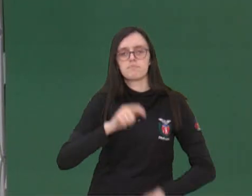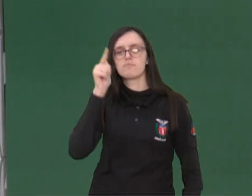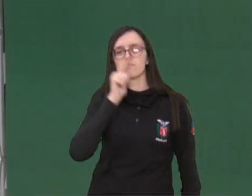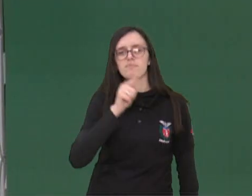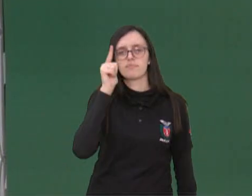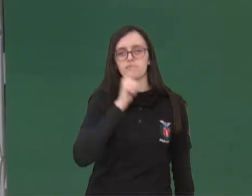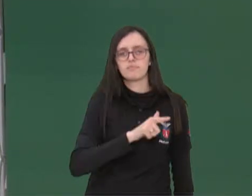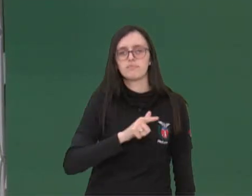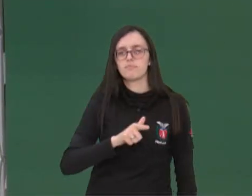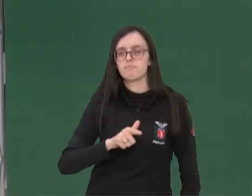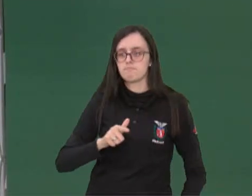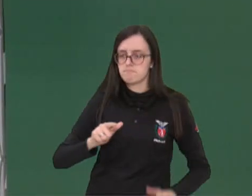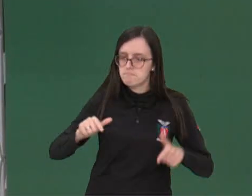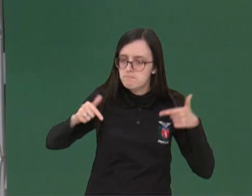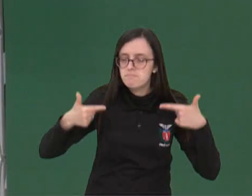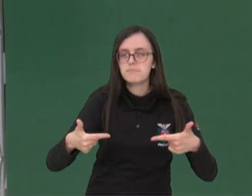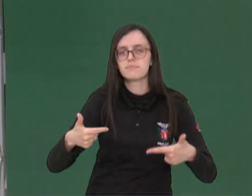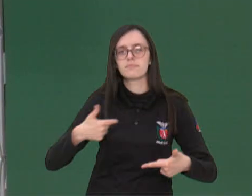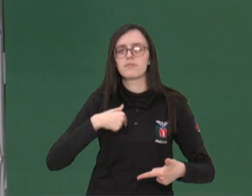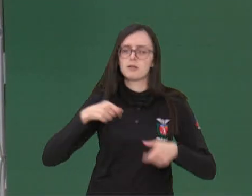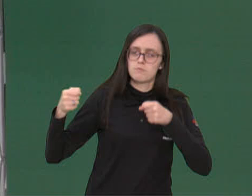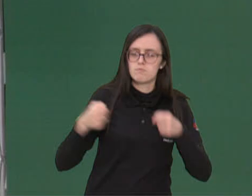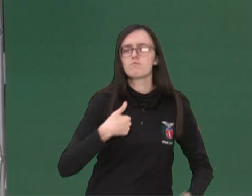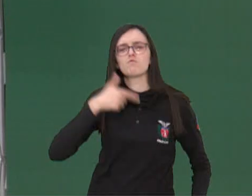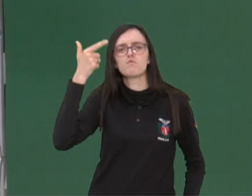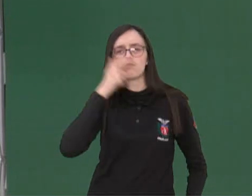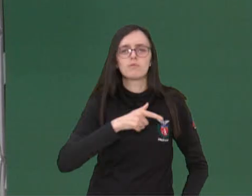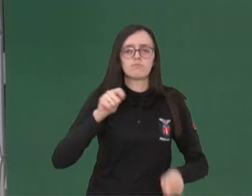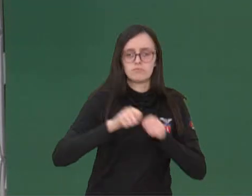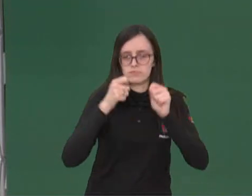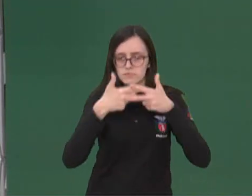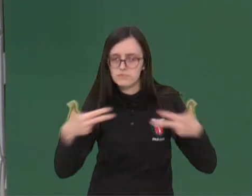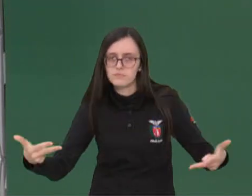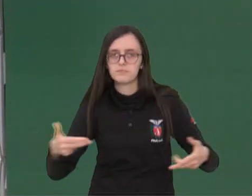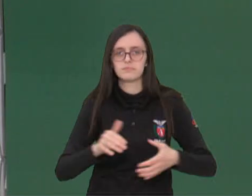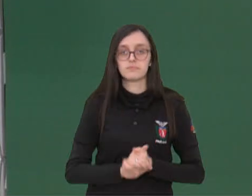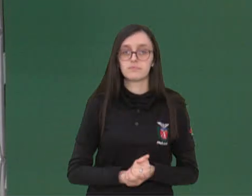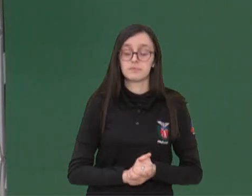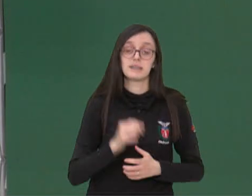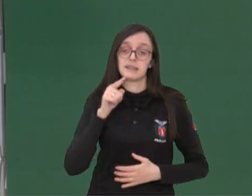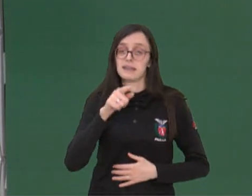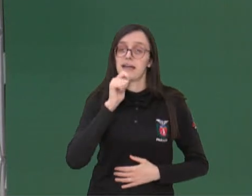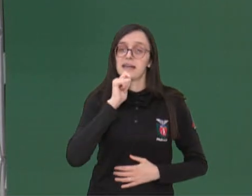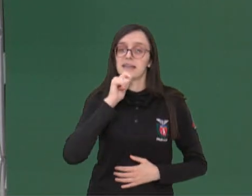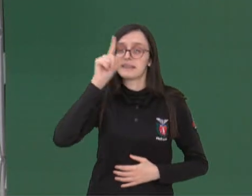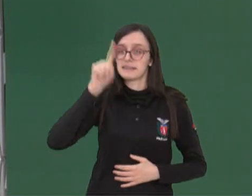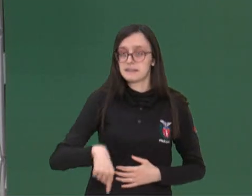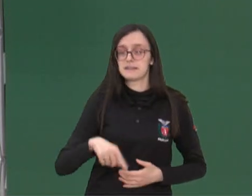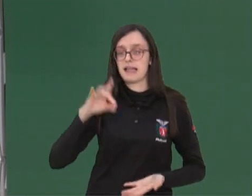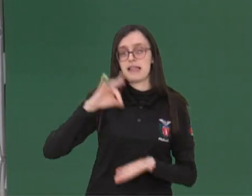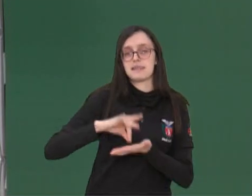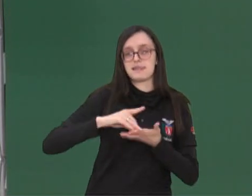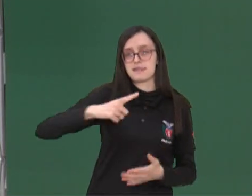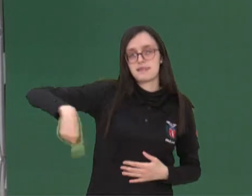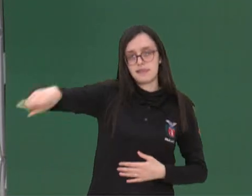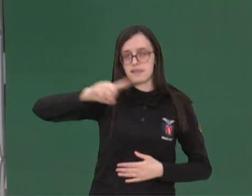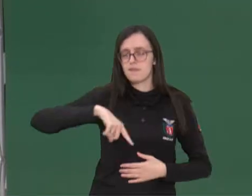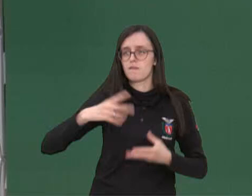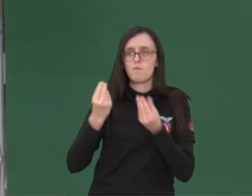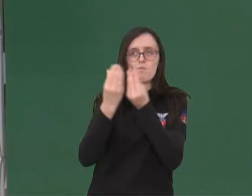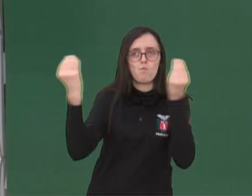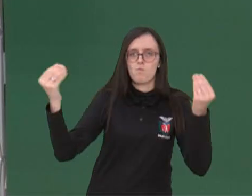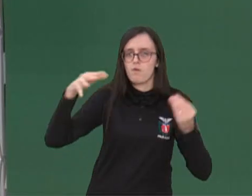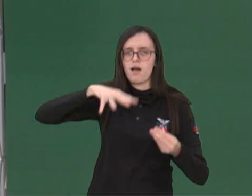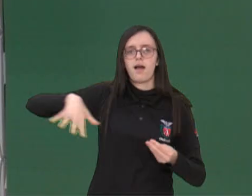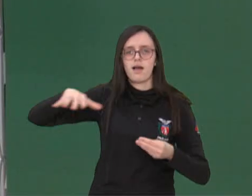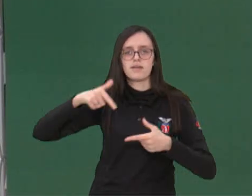que são competentes, que têm potencial para desenvolver determinada tarefa. Isso ainda é uma realidade em boa parte do